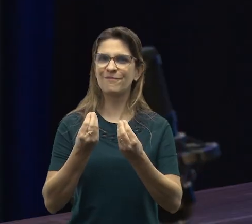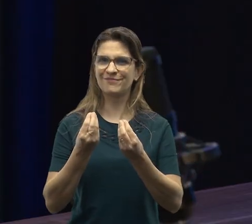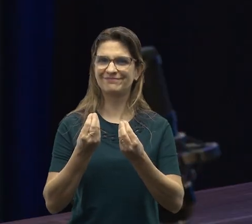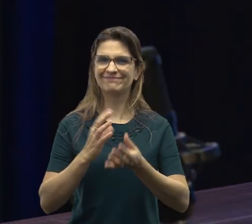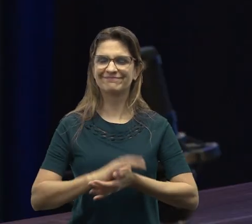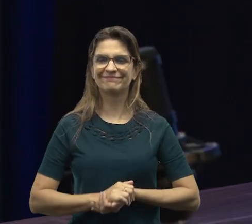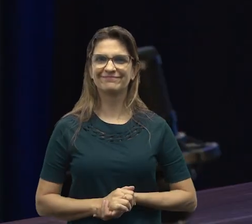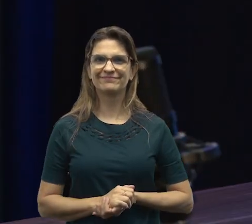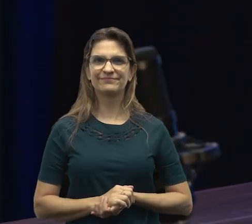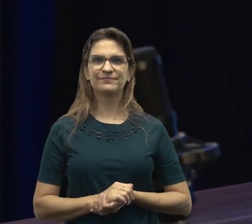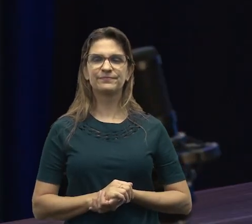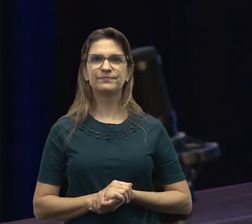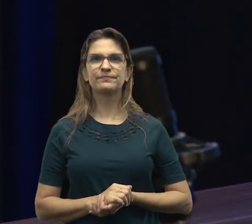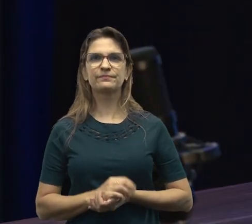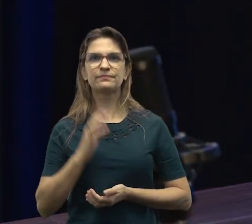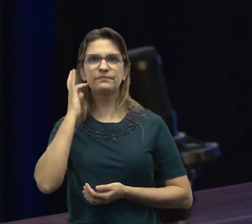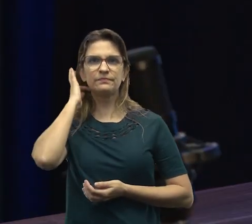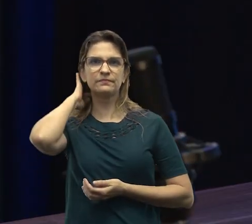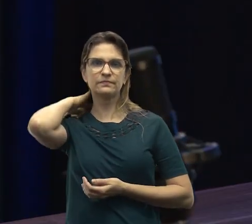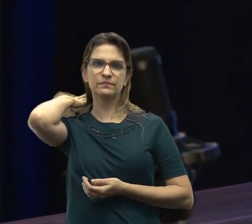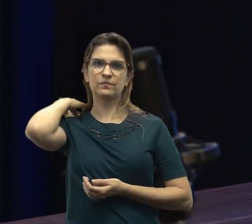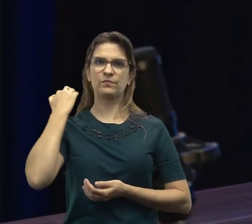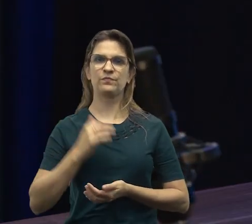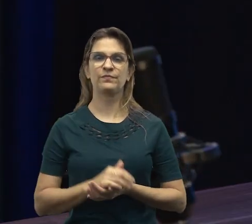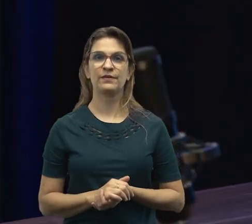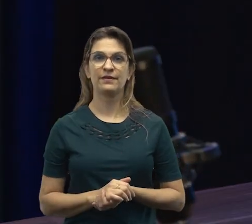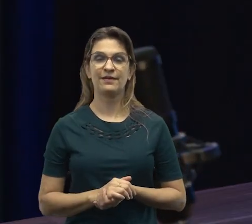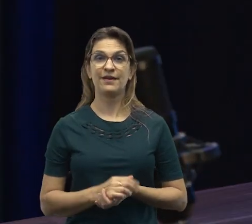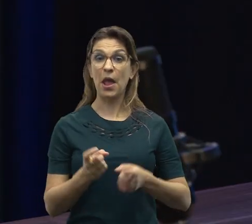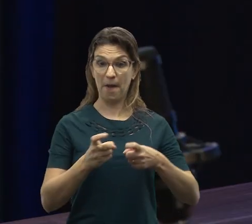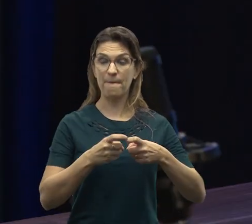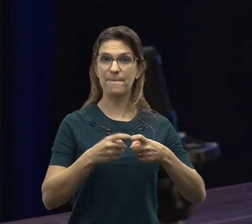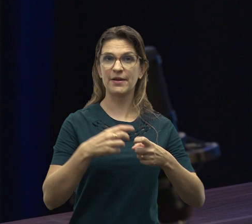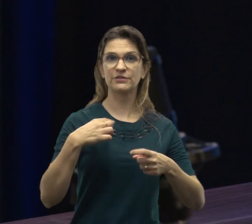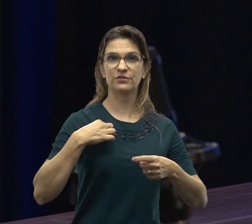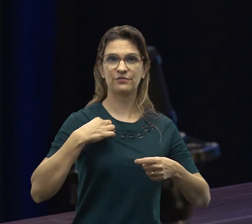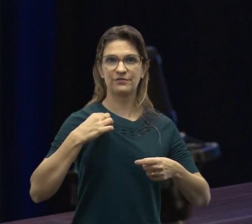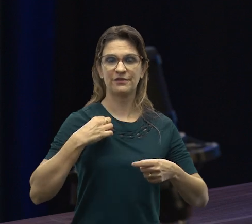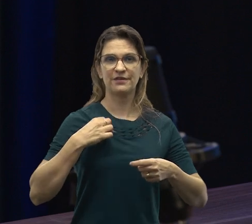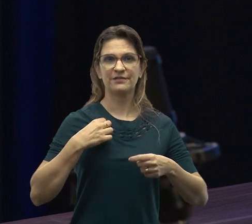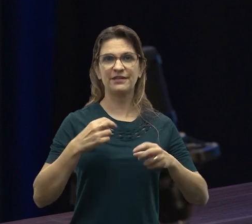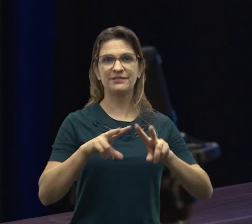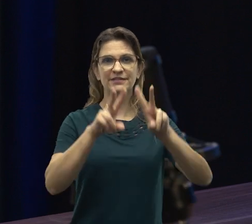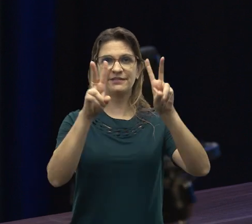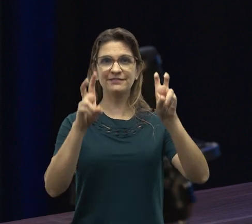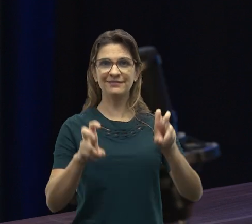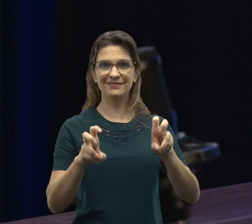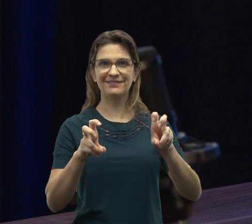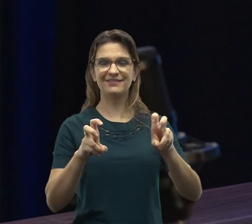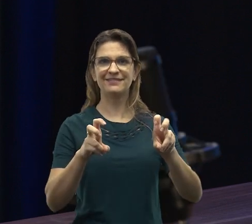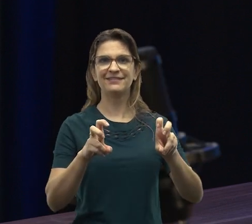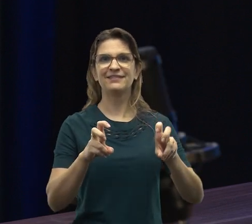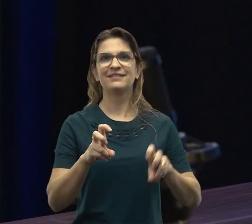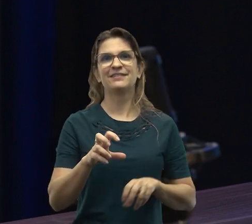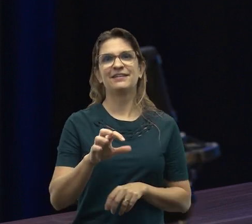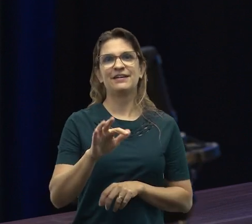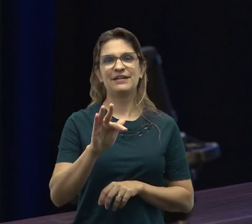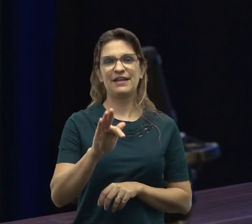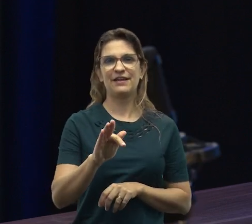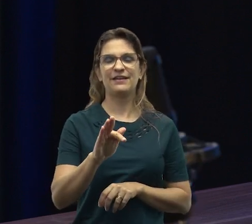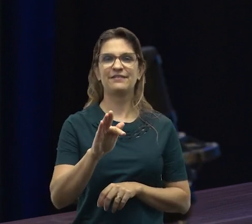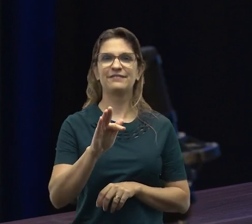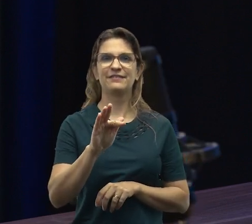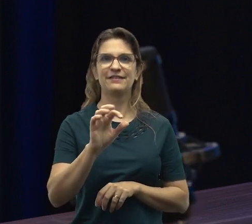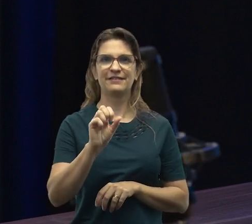Eu fui médico voluntário de uma entidade chamada Fraternidade Sem Fronteiras. E nós fomos para